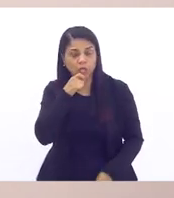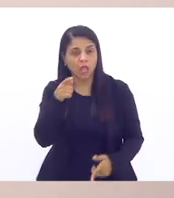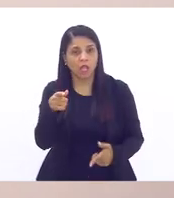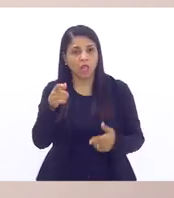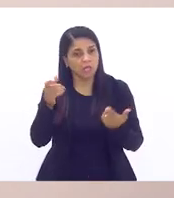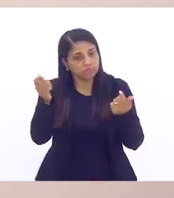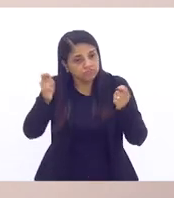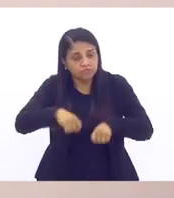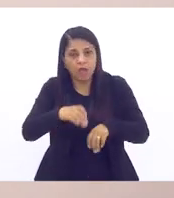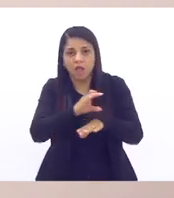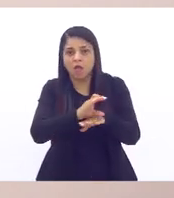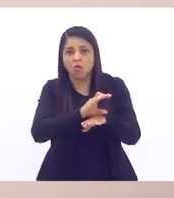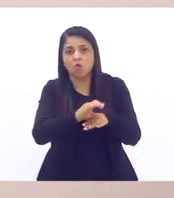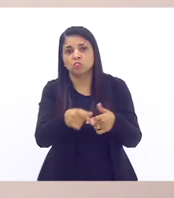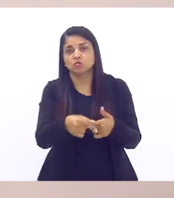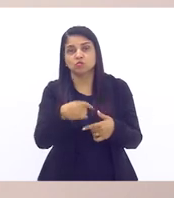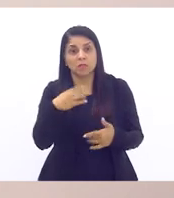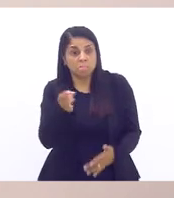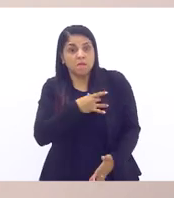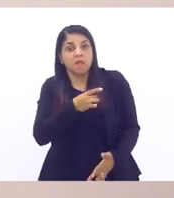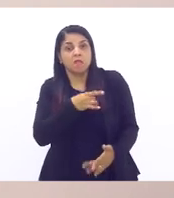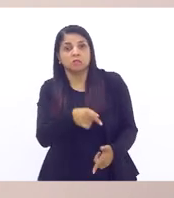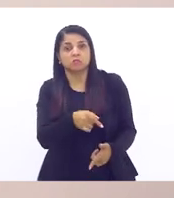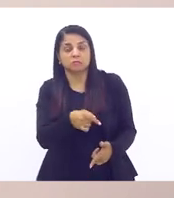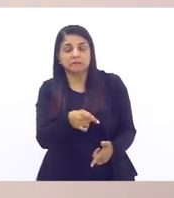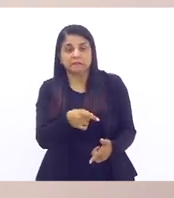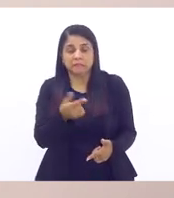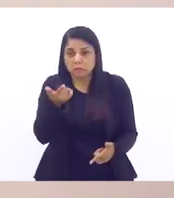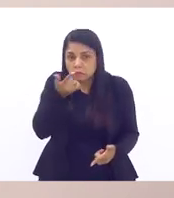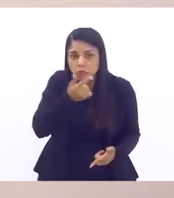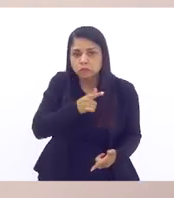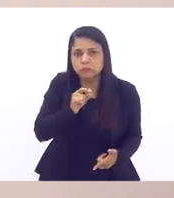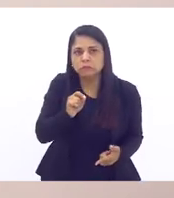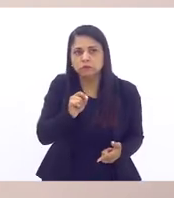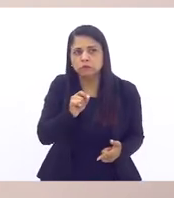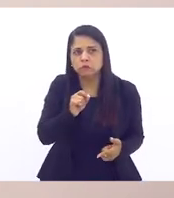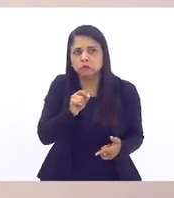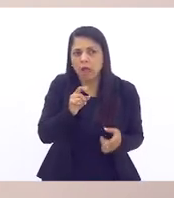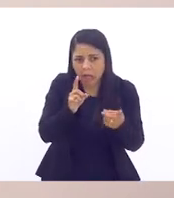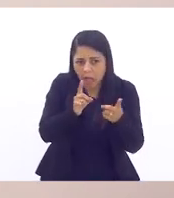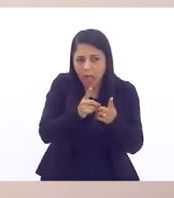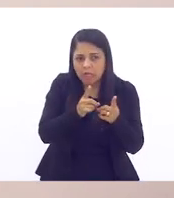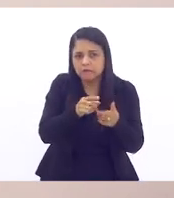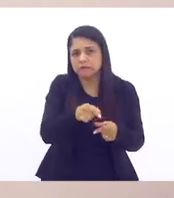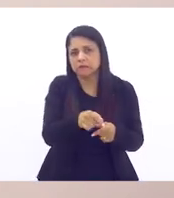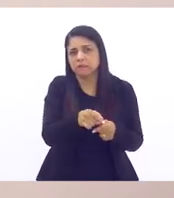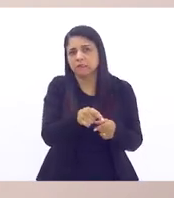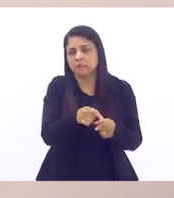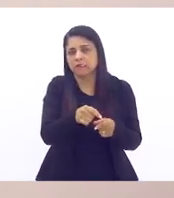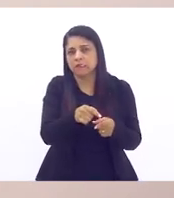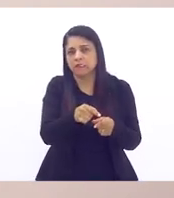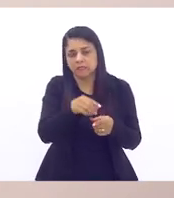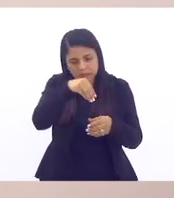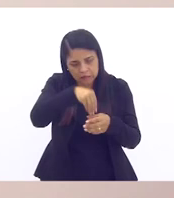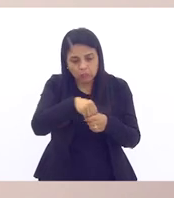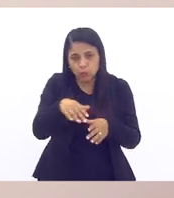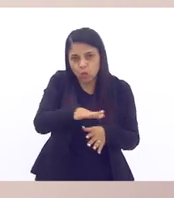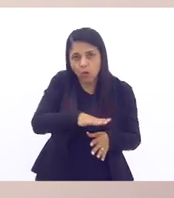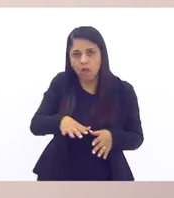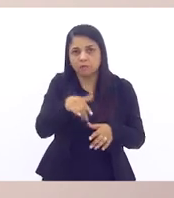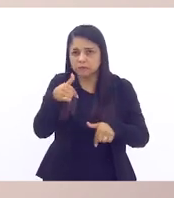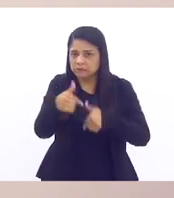porque tem medo para dizer o seguinte será que eu consigo atender ter essa pessoa dentro do meio ambiente de trabalho